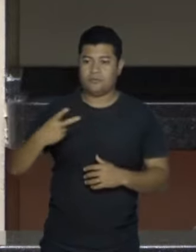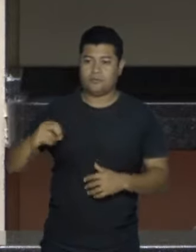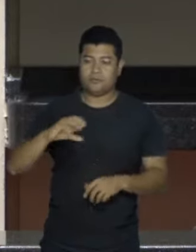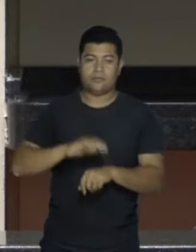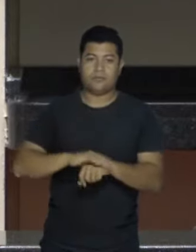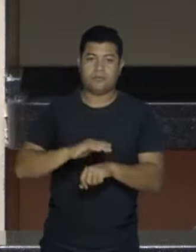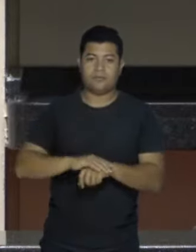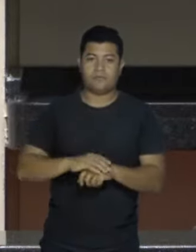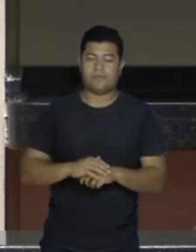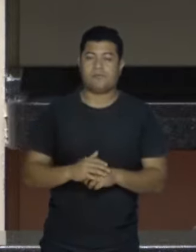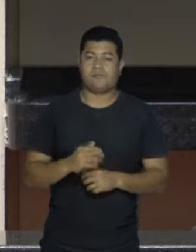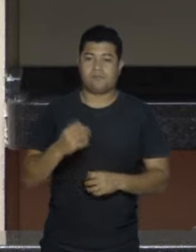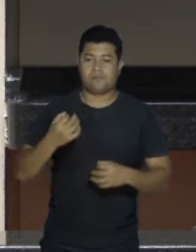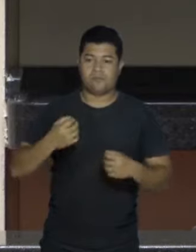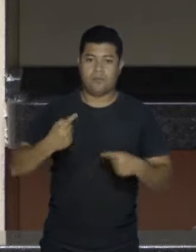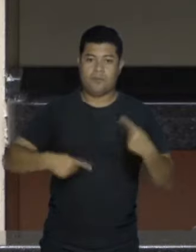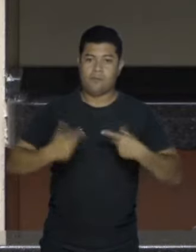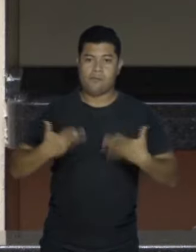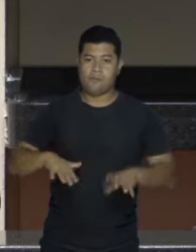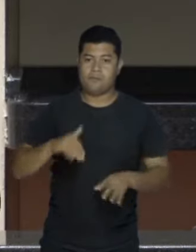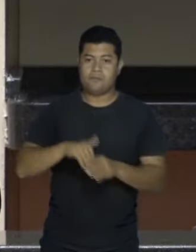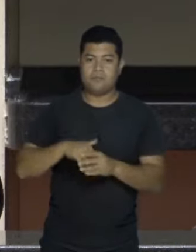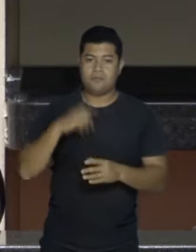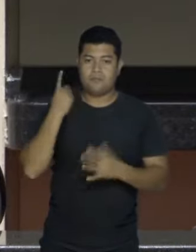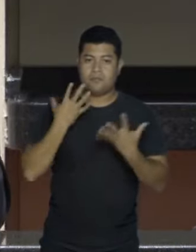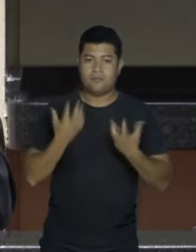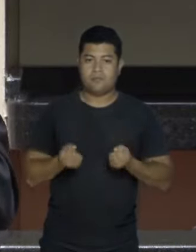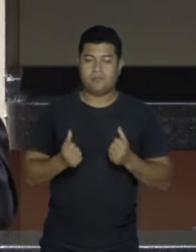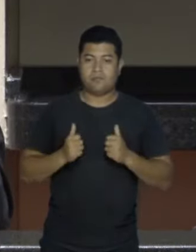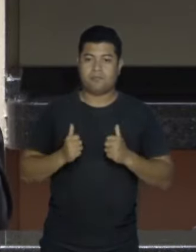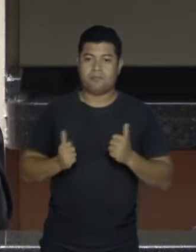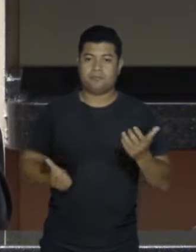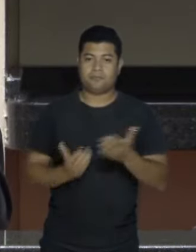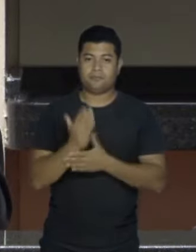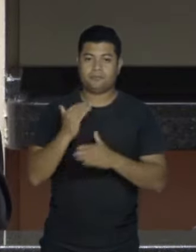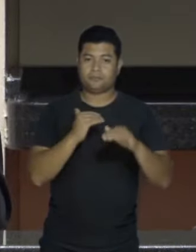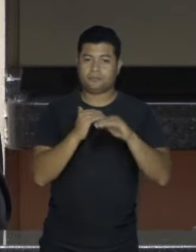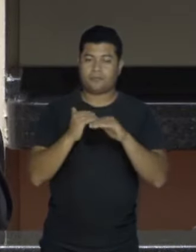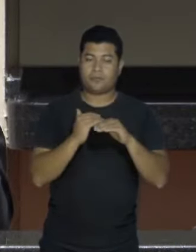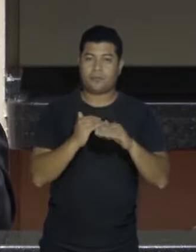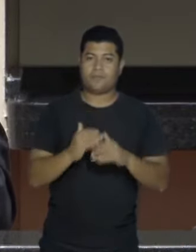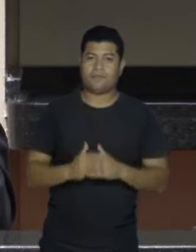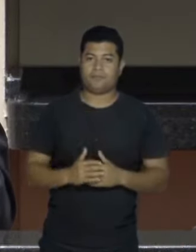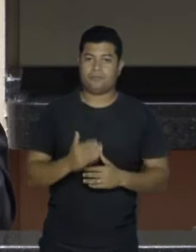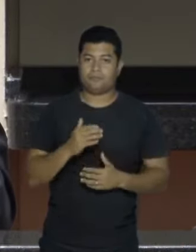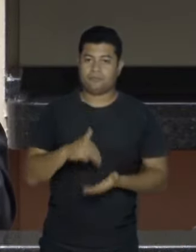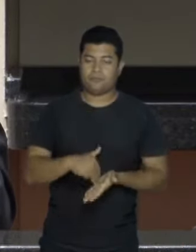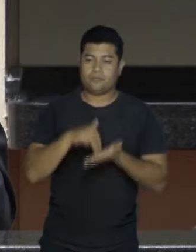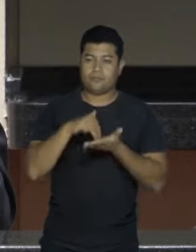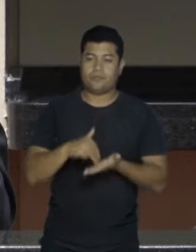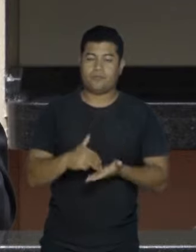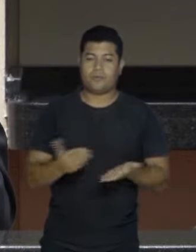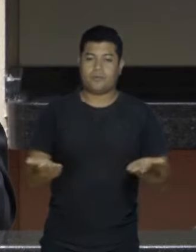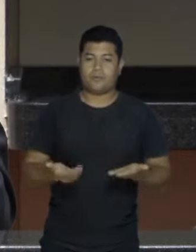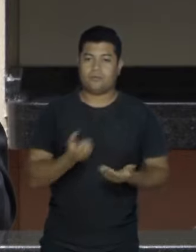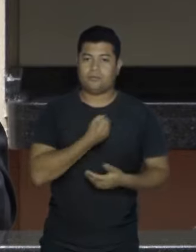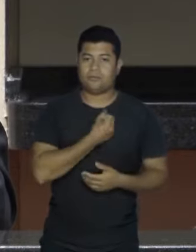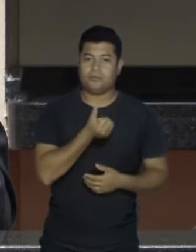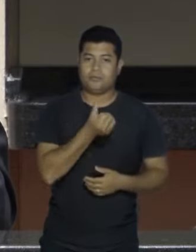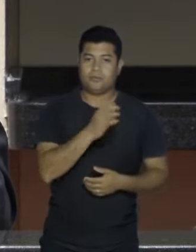vendo Quem Queira discutir em votação deputados que a prova permanece como se encontra aprovado por unanimidade emoções Moção 600